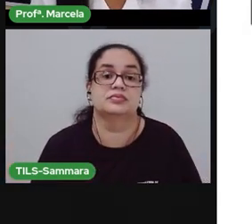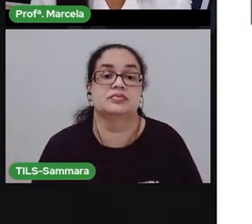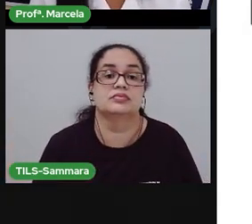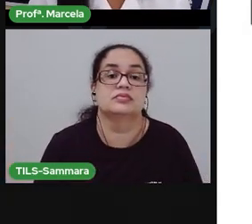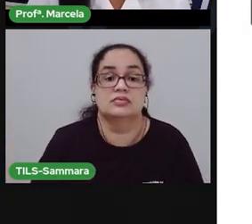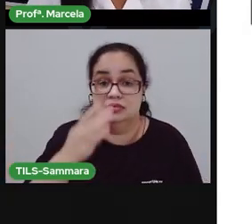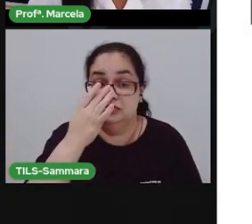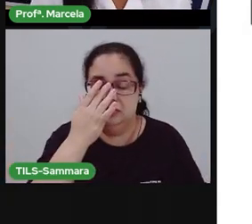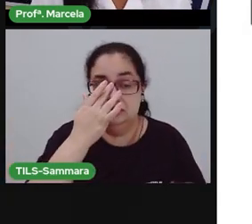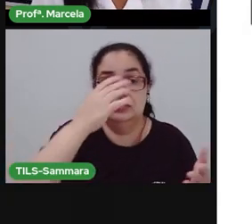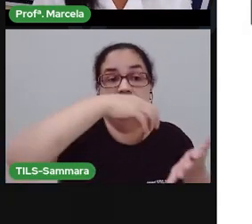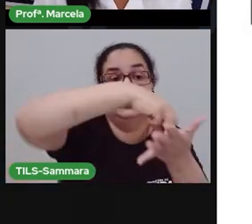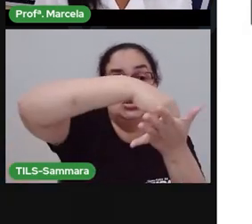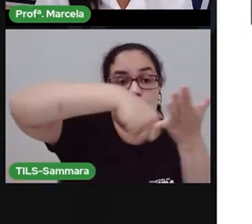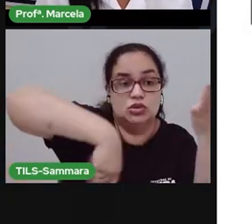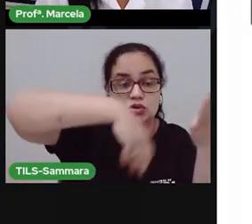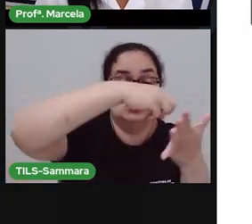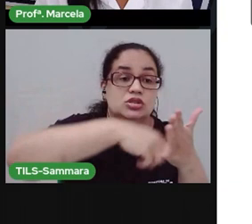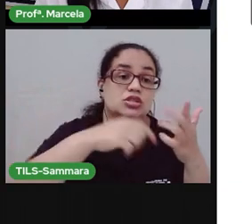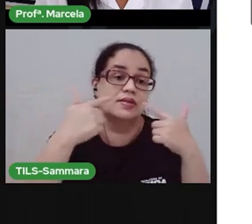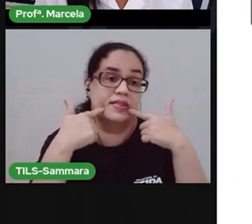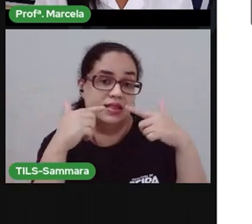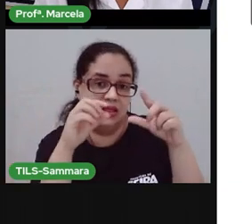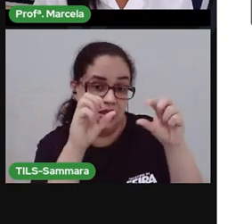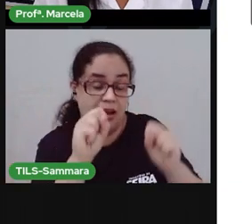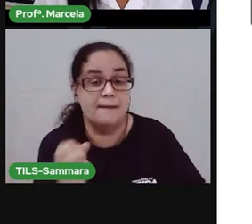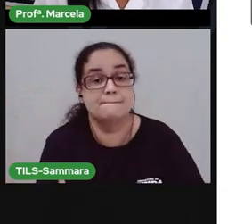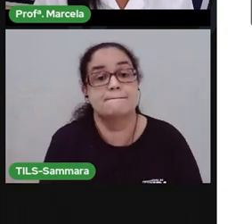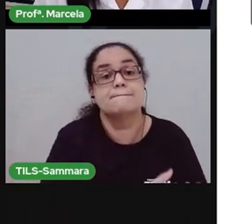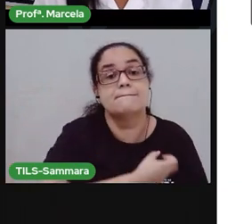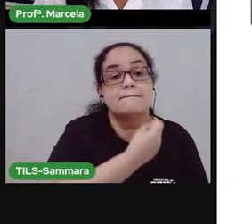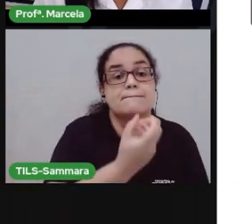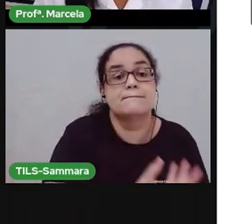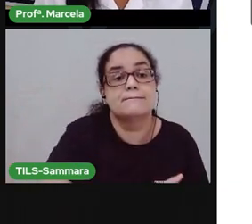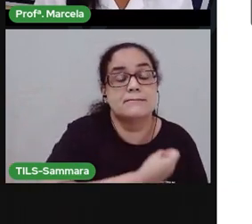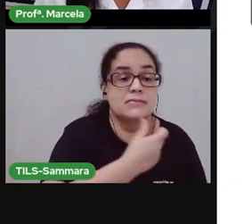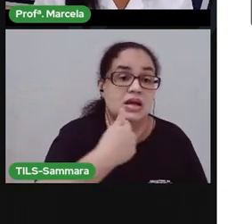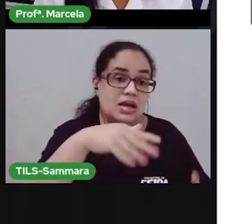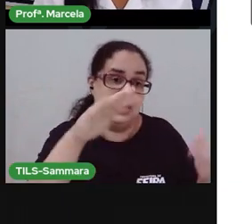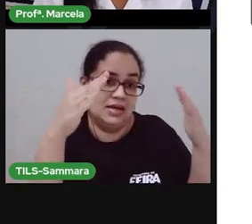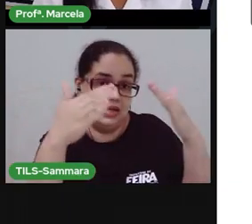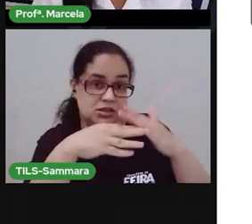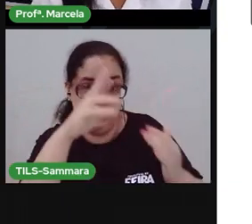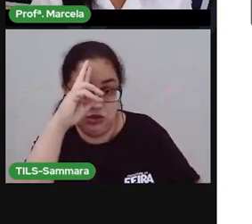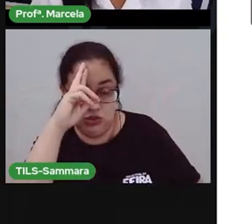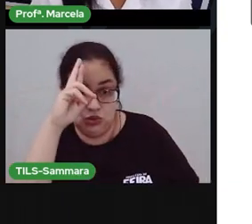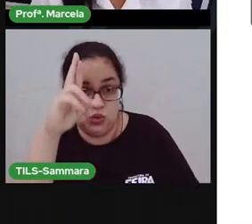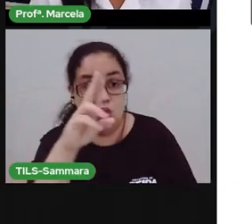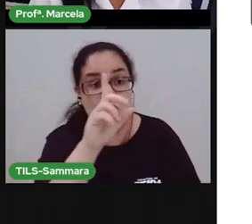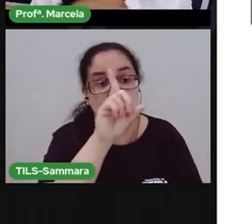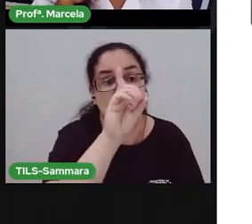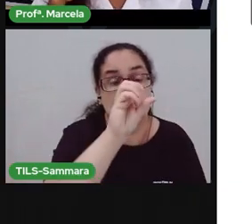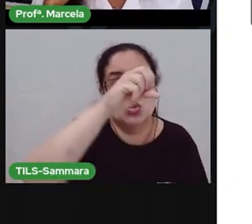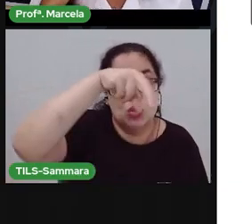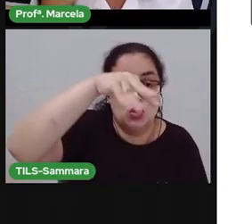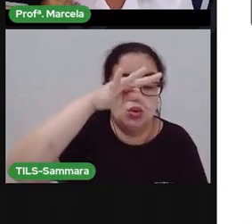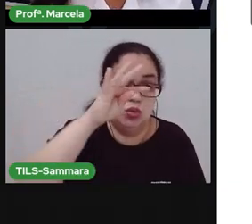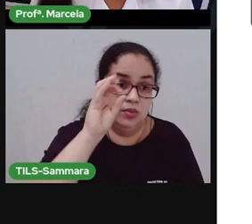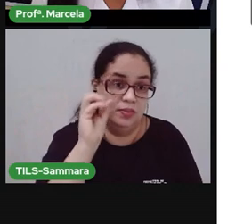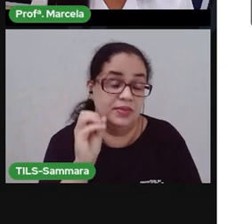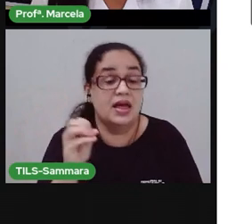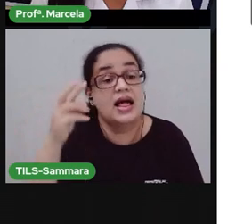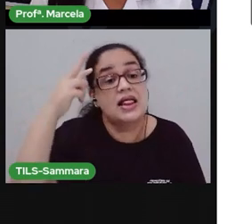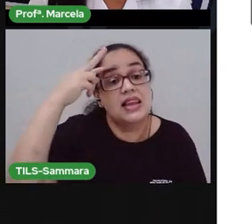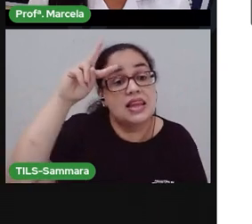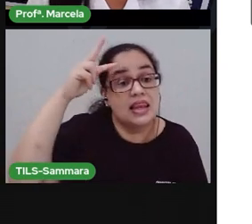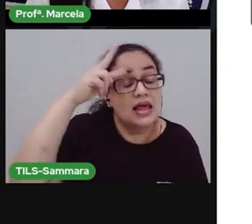Vamos pegar aí a atividade de linguagens, o poema. A casa e seu dono. A gente vai